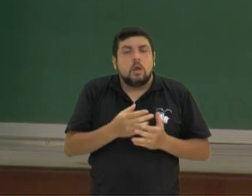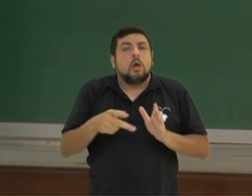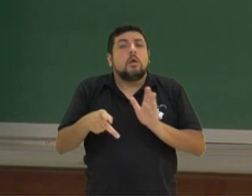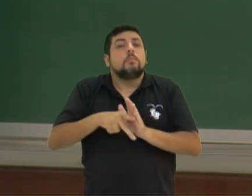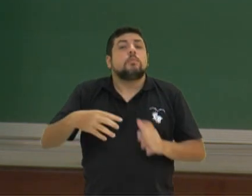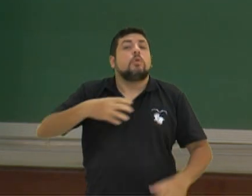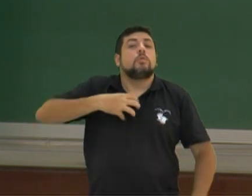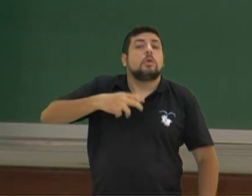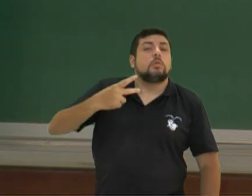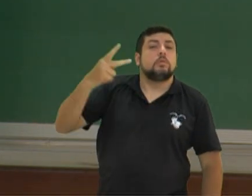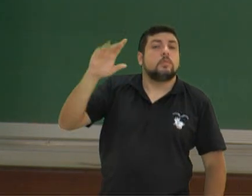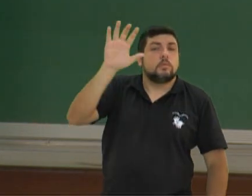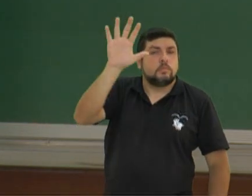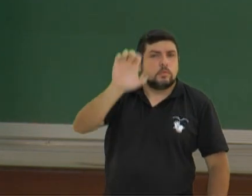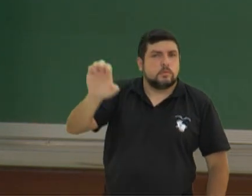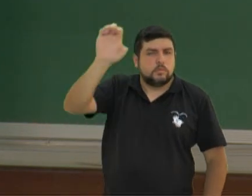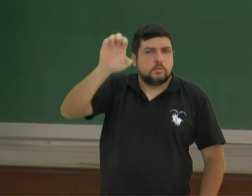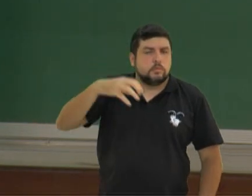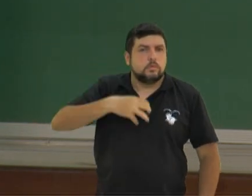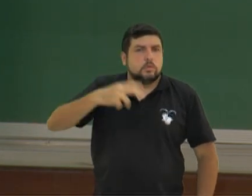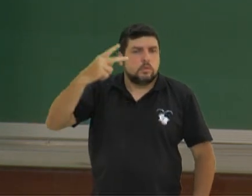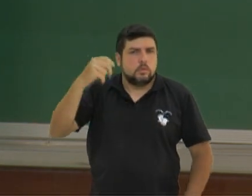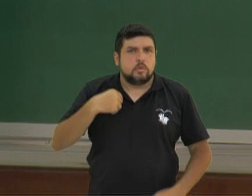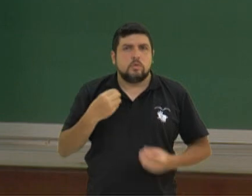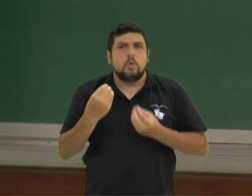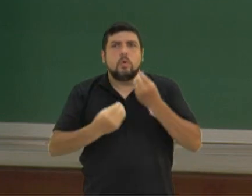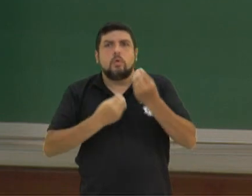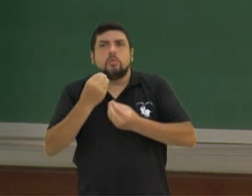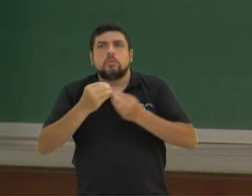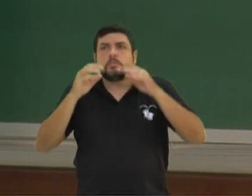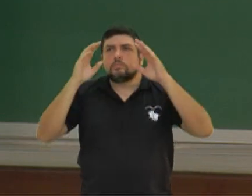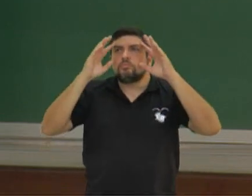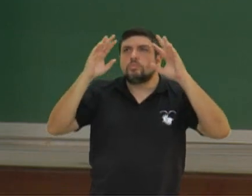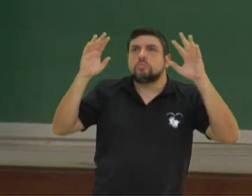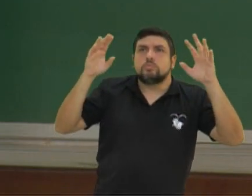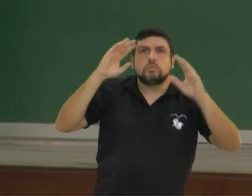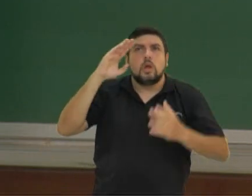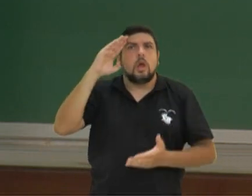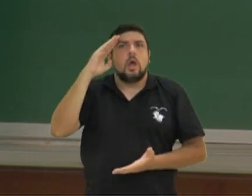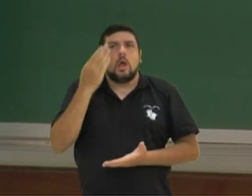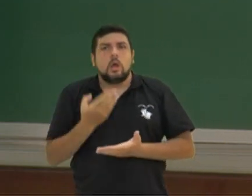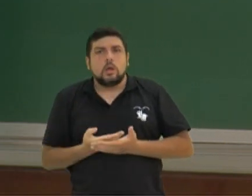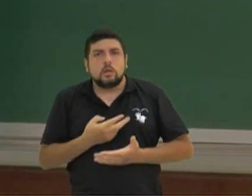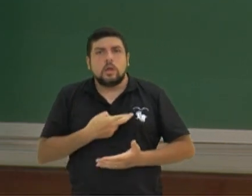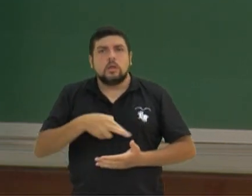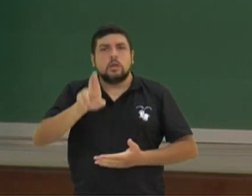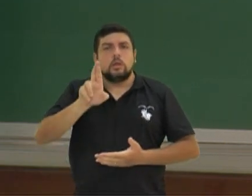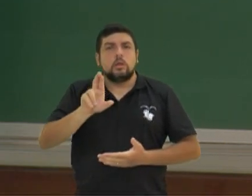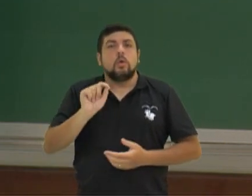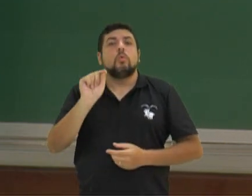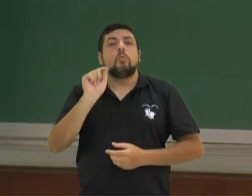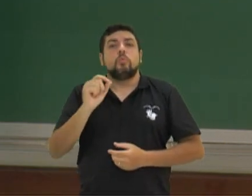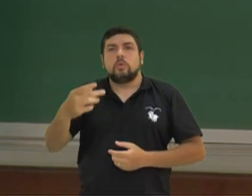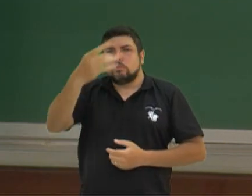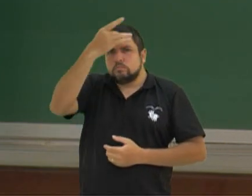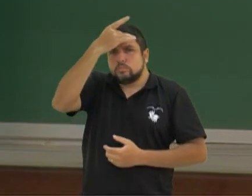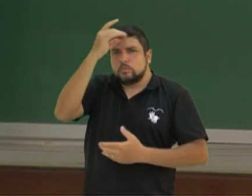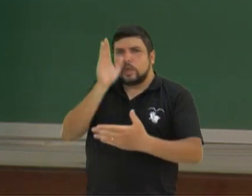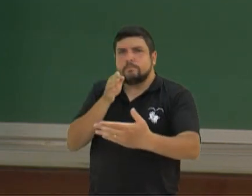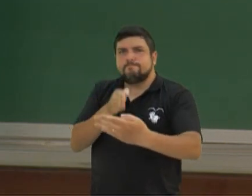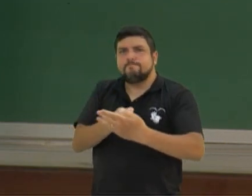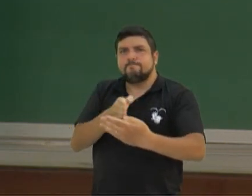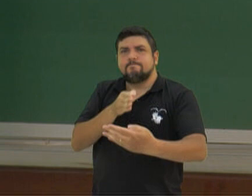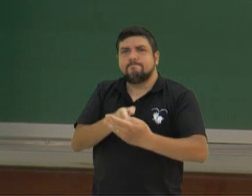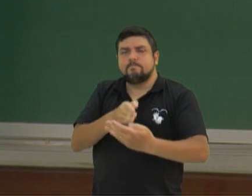já estudamos, essa mentalidade, né, que tinha superstições e crenças, né, que limitavam muitas vezes o